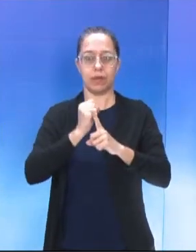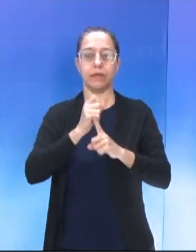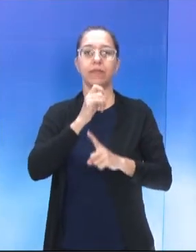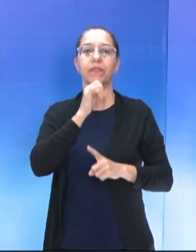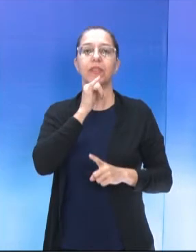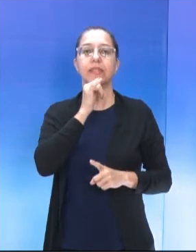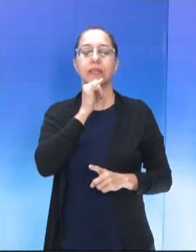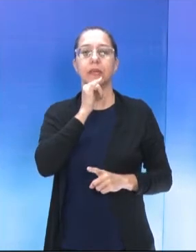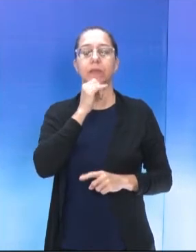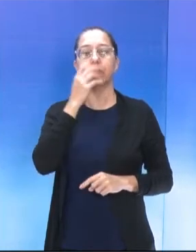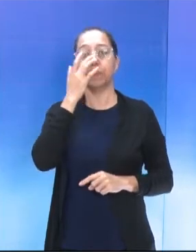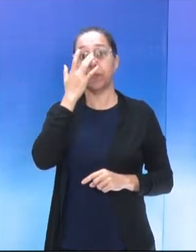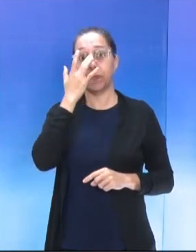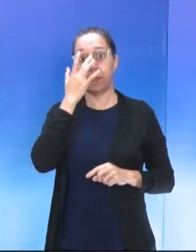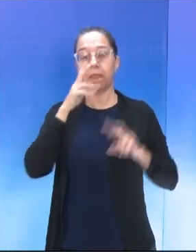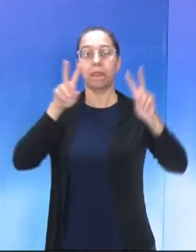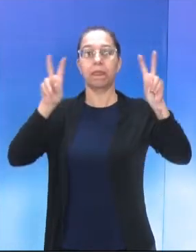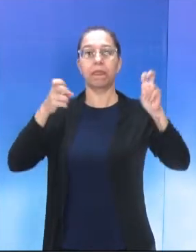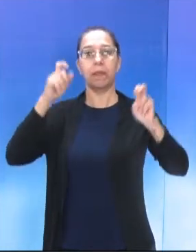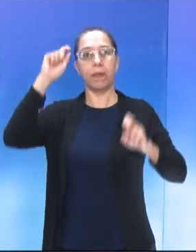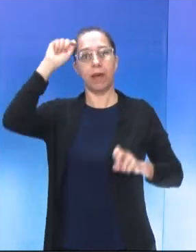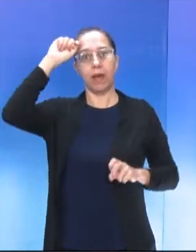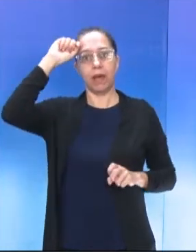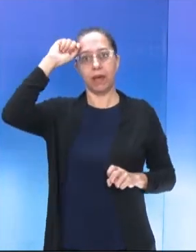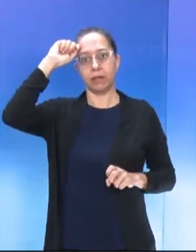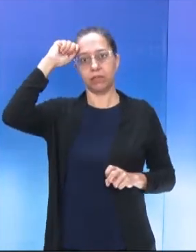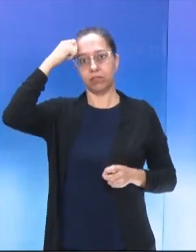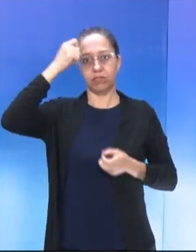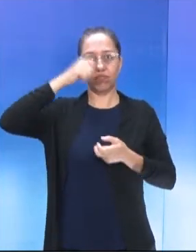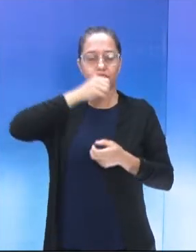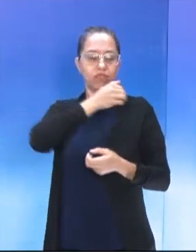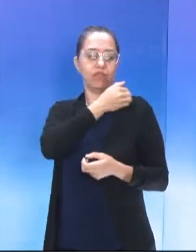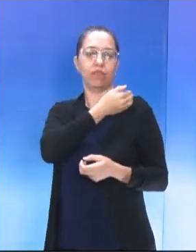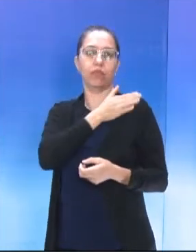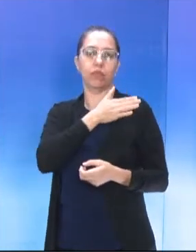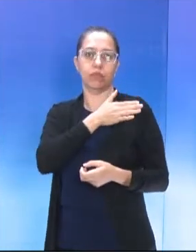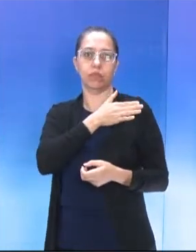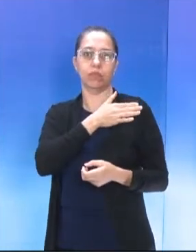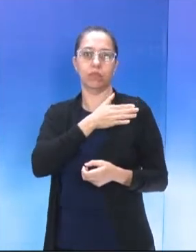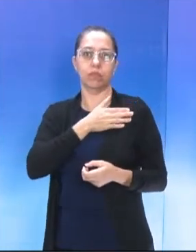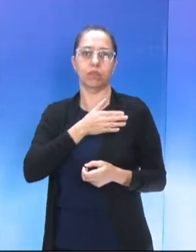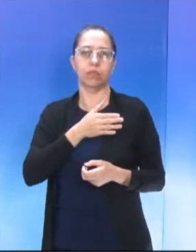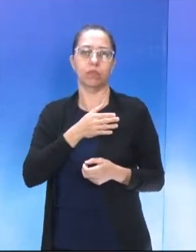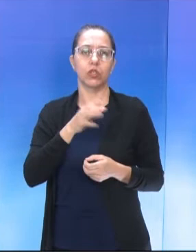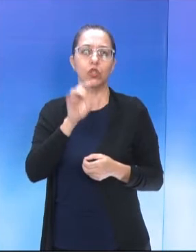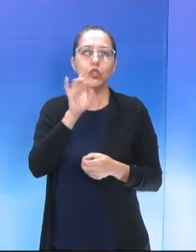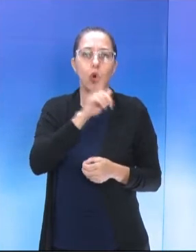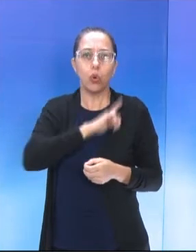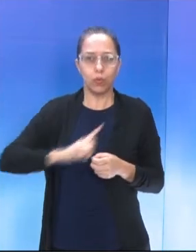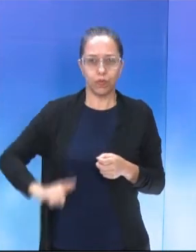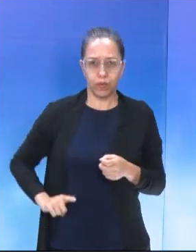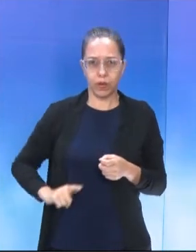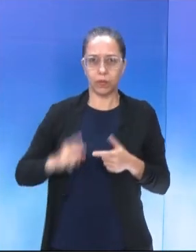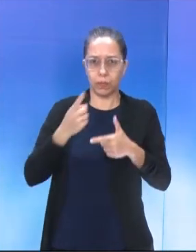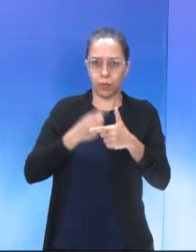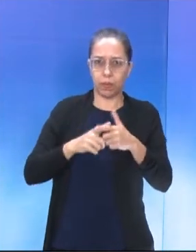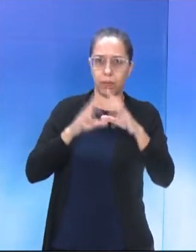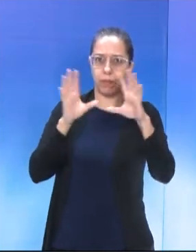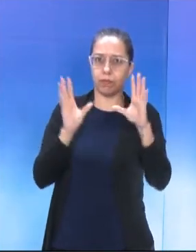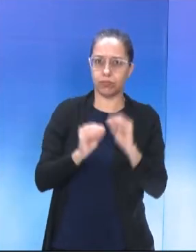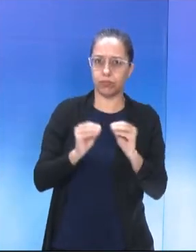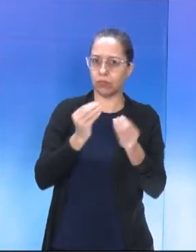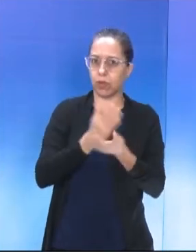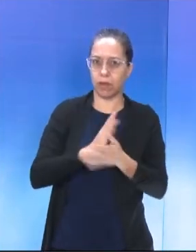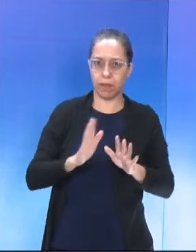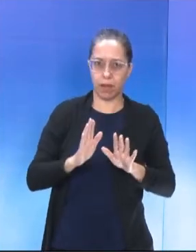racismo. O tema é racismo. Só o governo vai resolver o problema do racismo que é estrutural no Brasil?